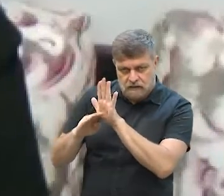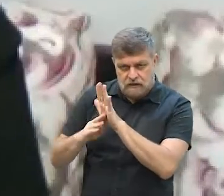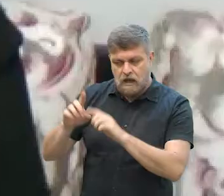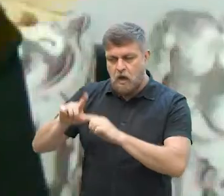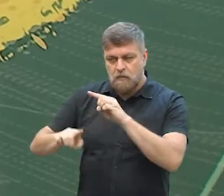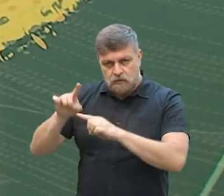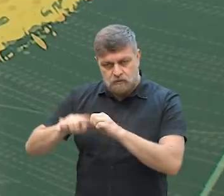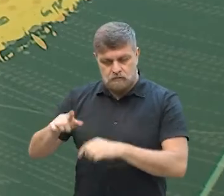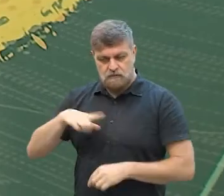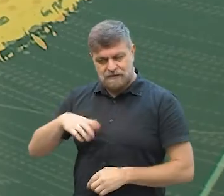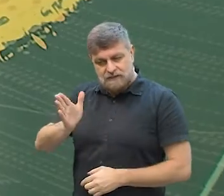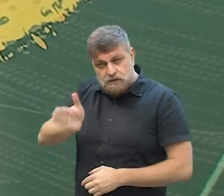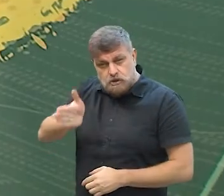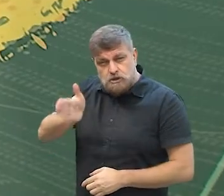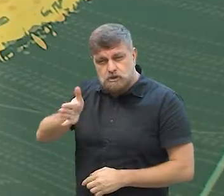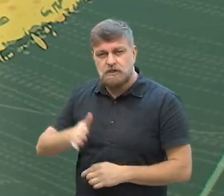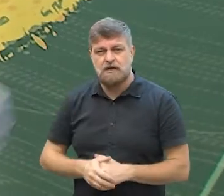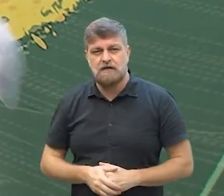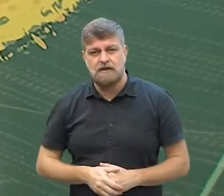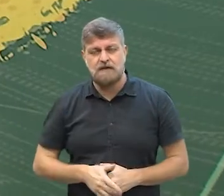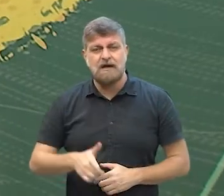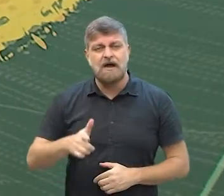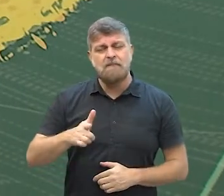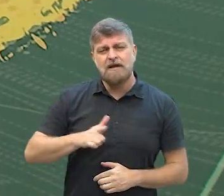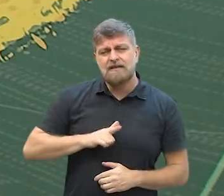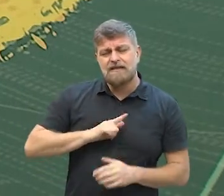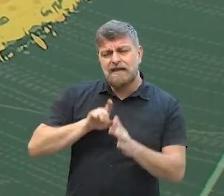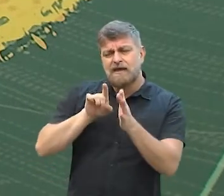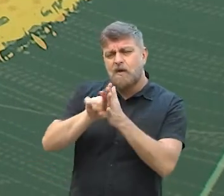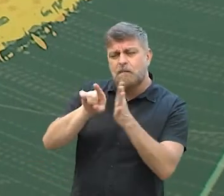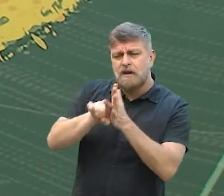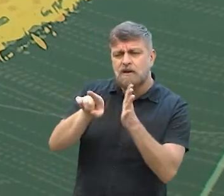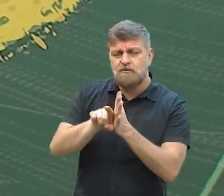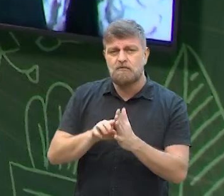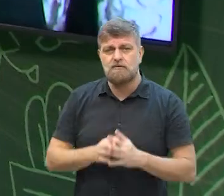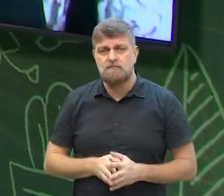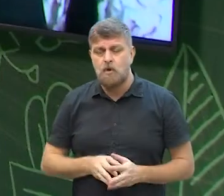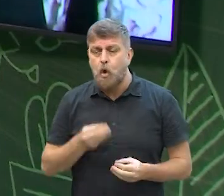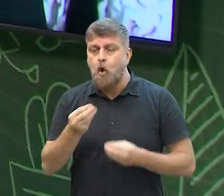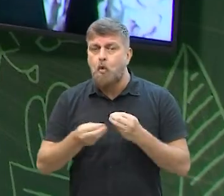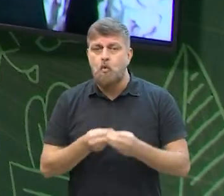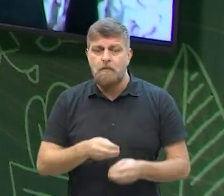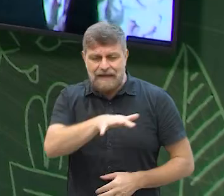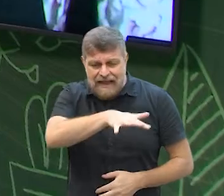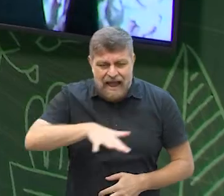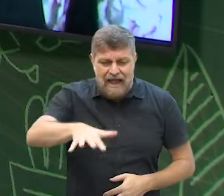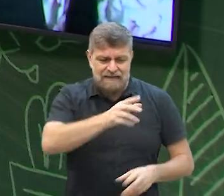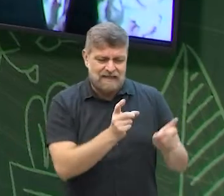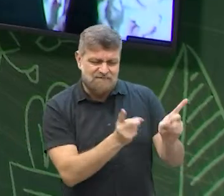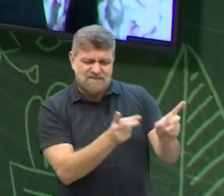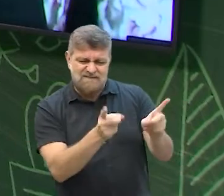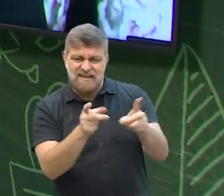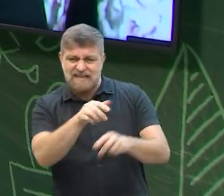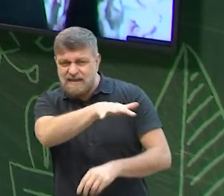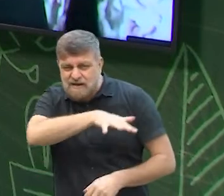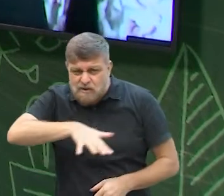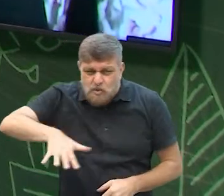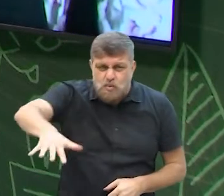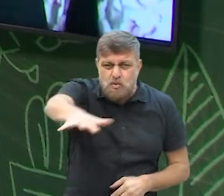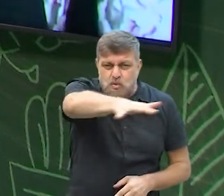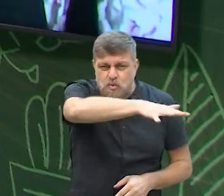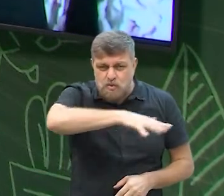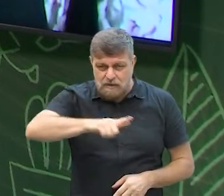está aí, tudo. Só que, assim, em termos de surgir no mercado de uma forma geral, tem